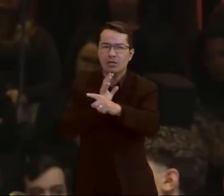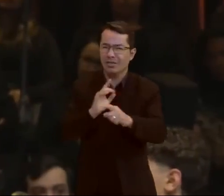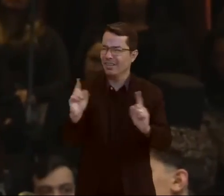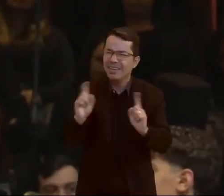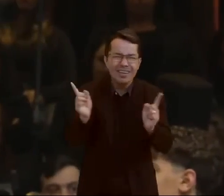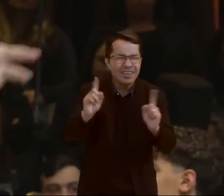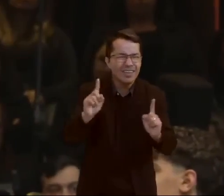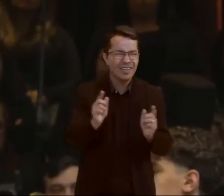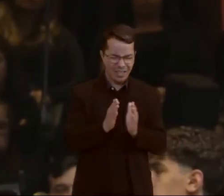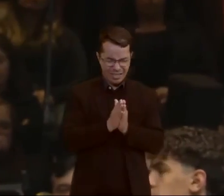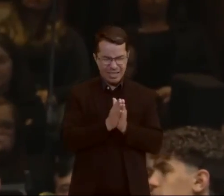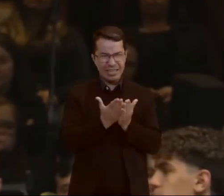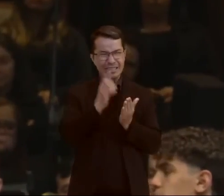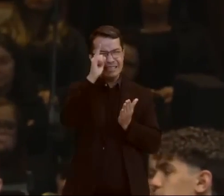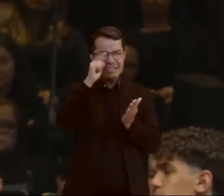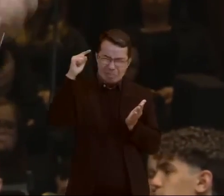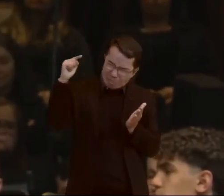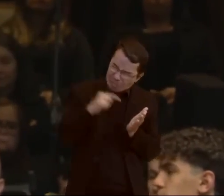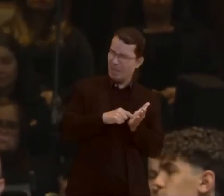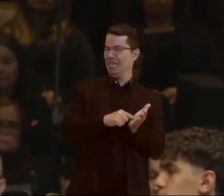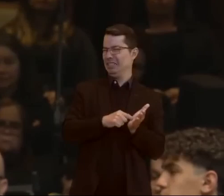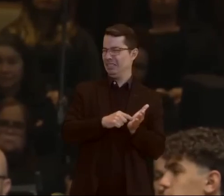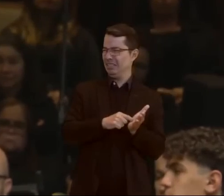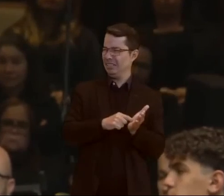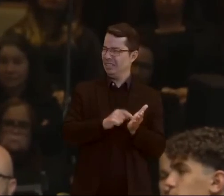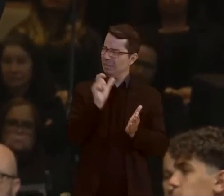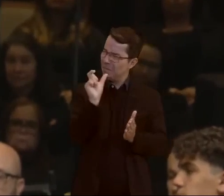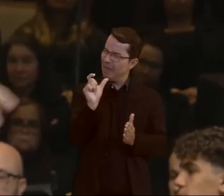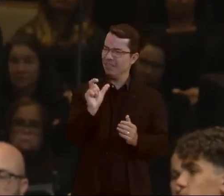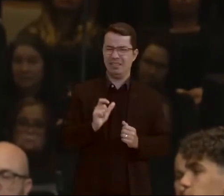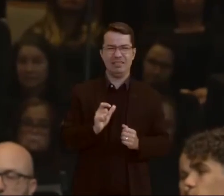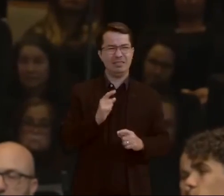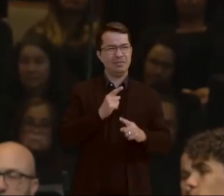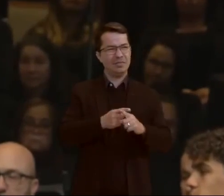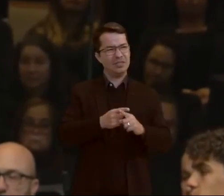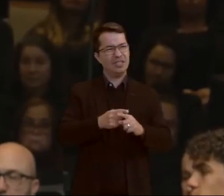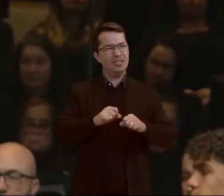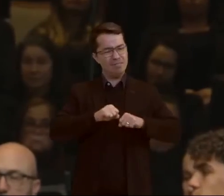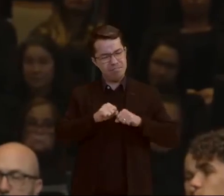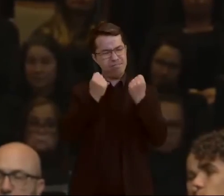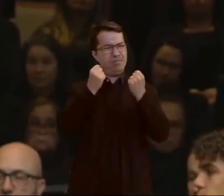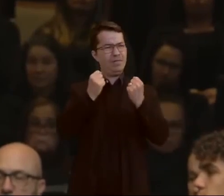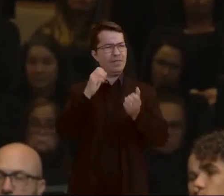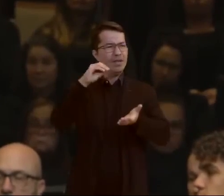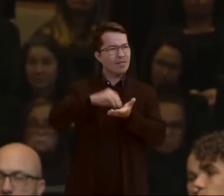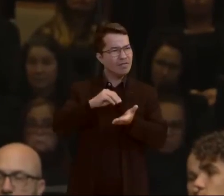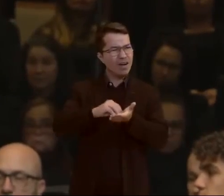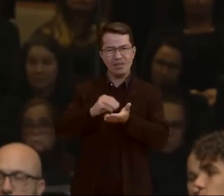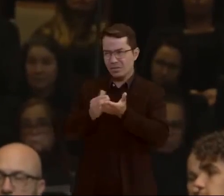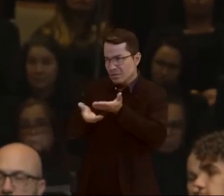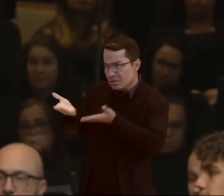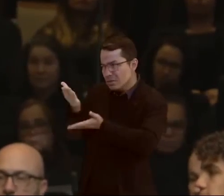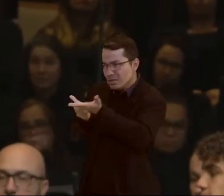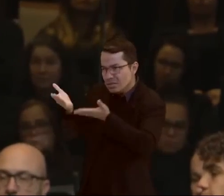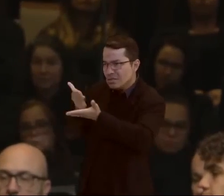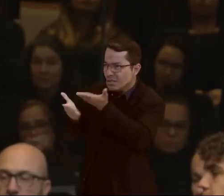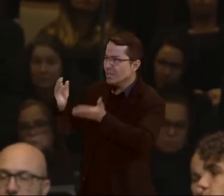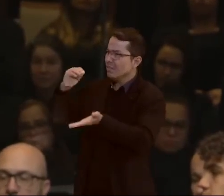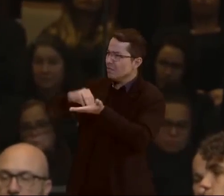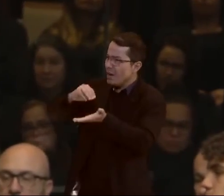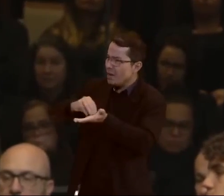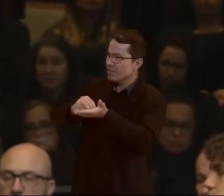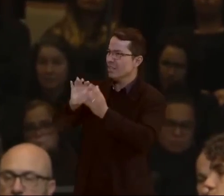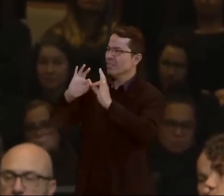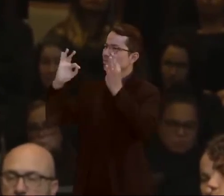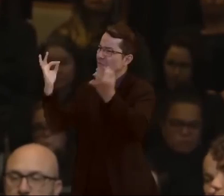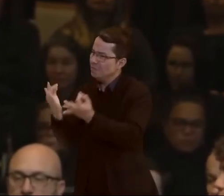seus negócios estão quebrados, não sabe se relacionar com pessoas, não sabe resolver problemas, não